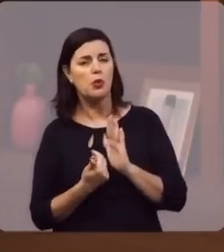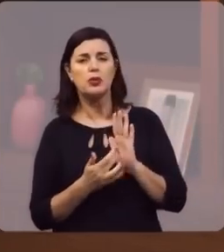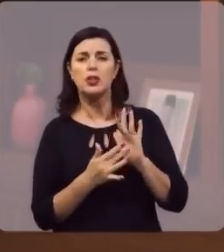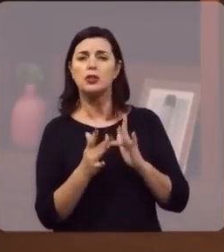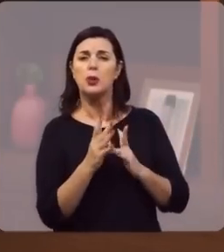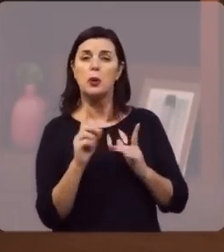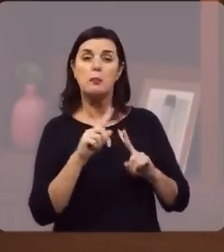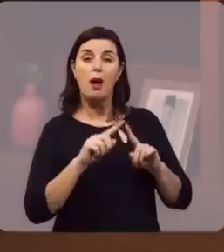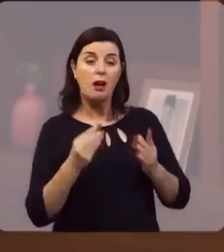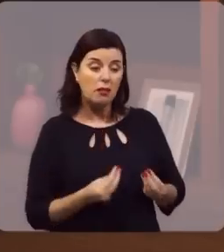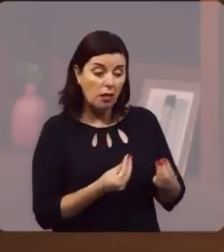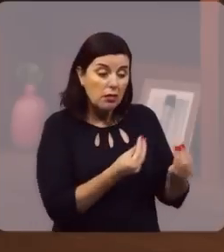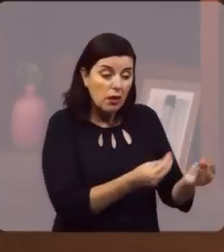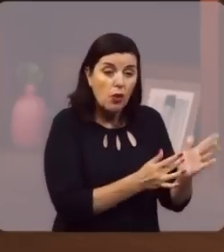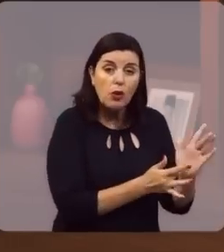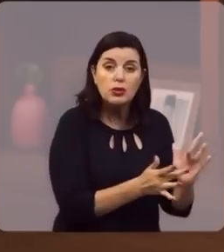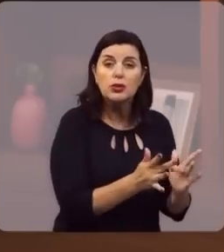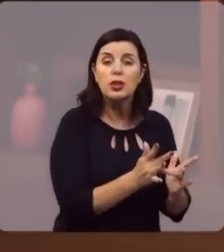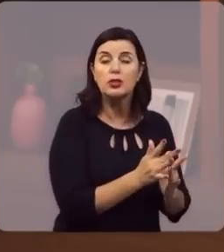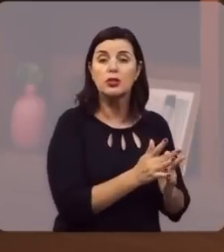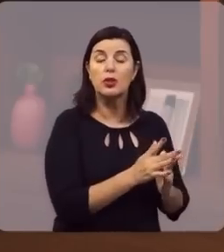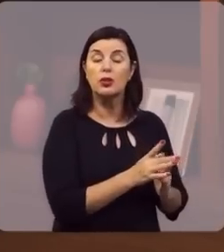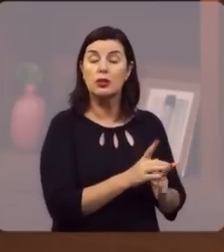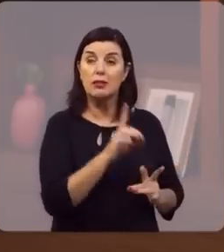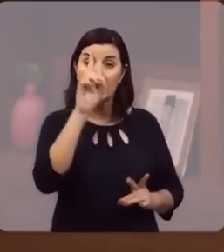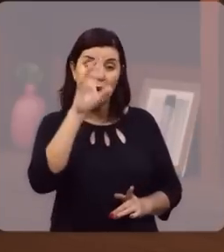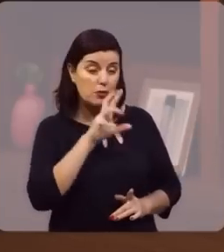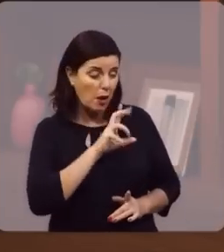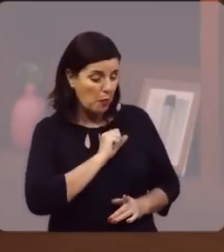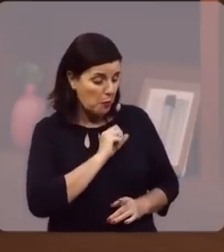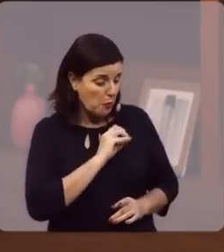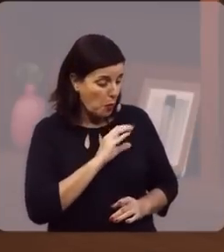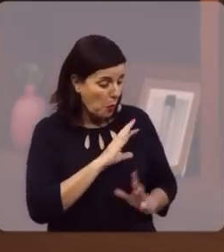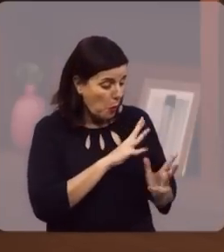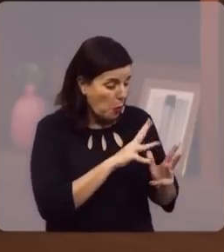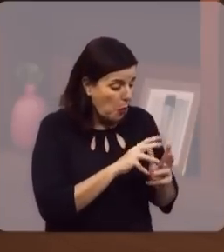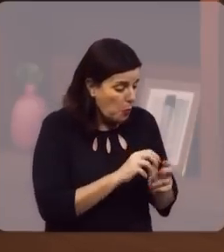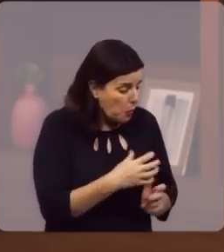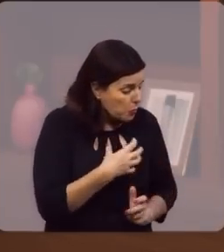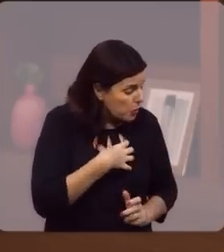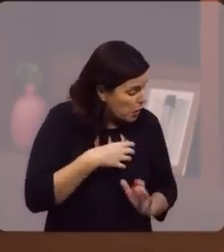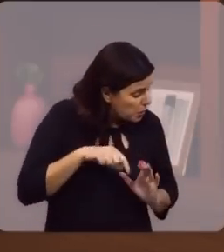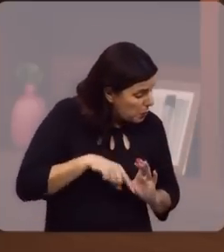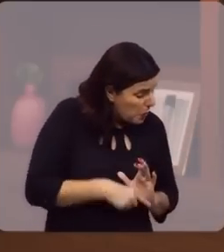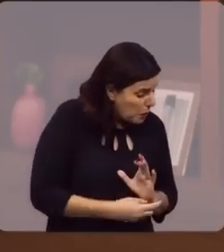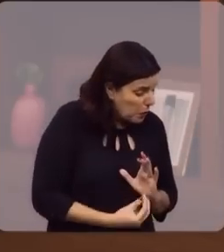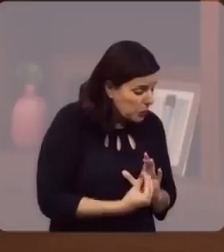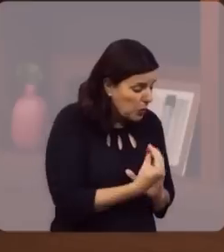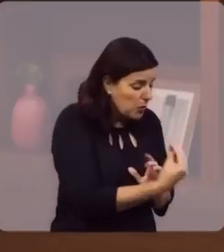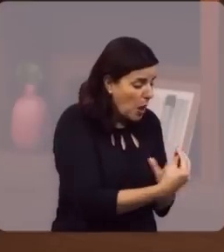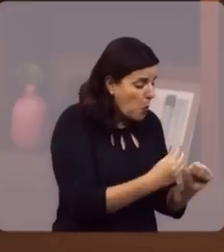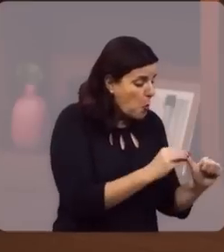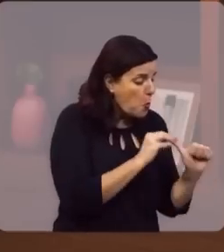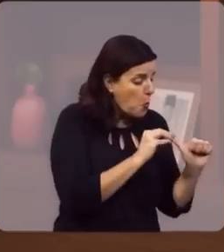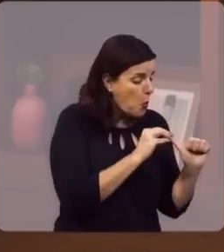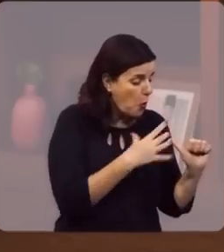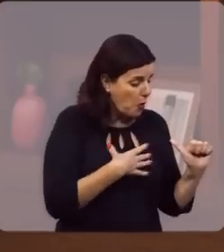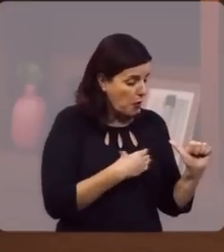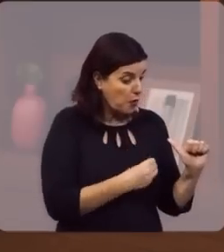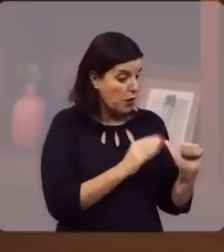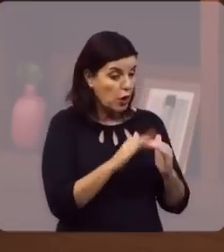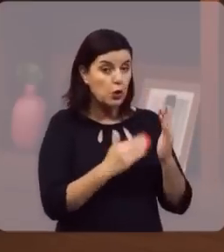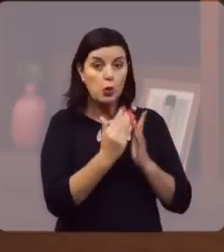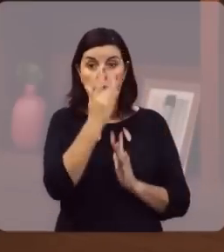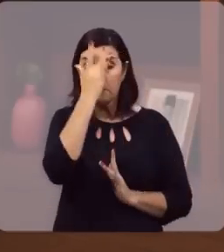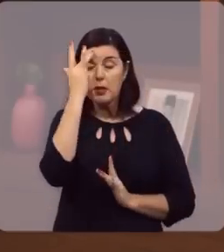entregou diz a Bíblia que Deus amou o mundo de tal maneira que deu o seu filho unigênito para que todo o que nele crer não